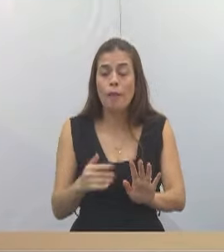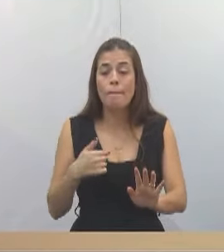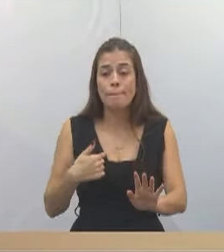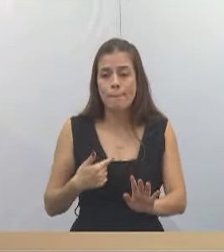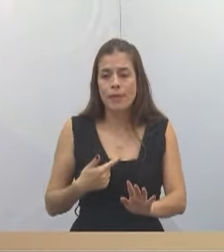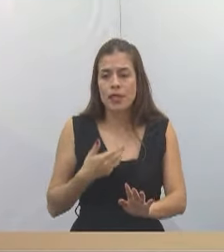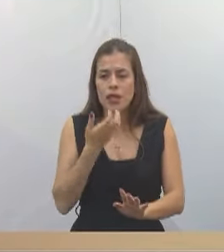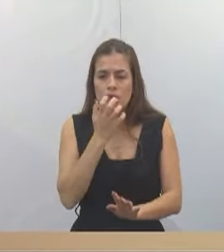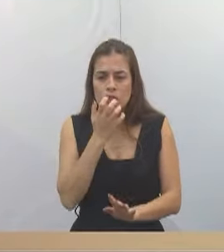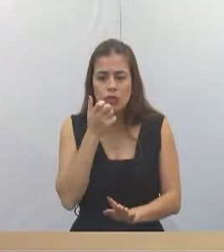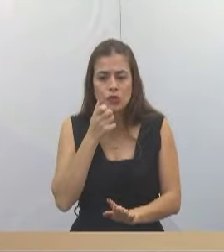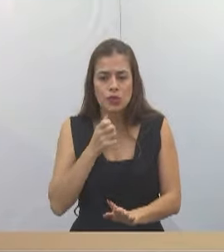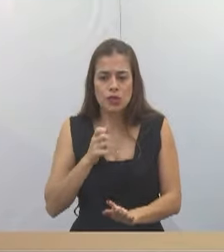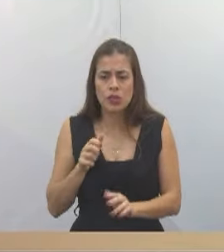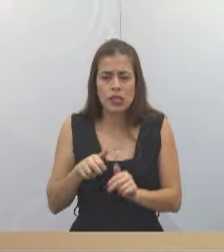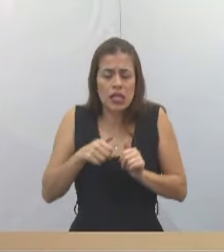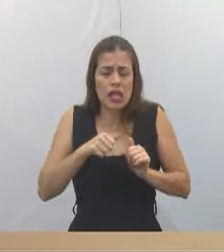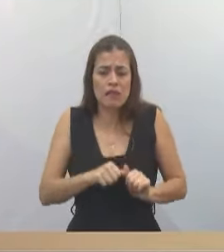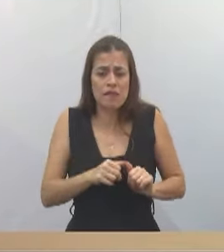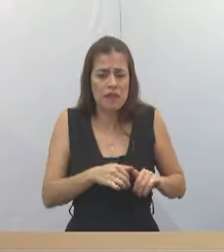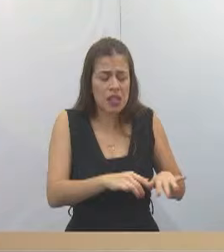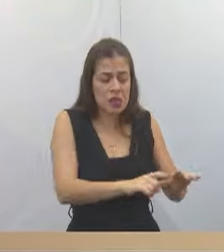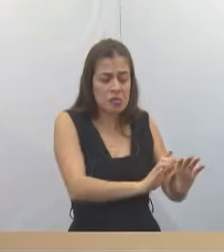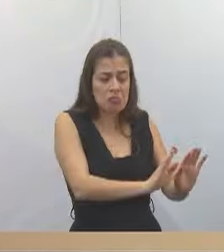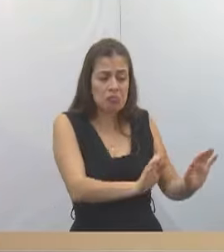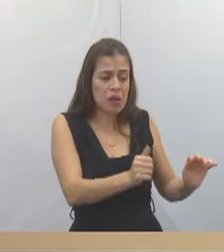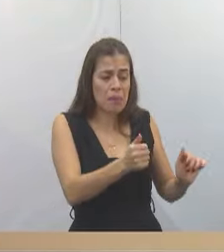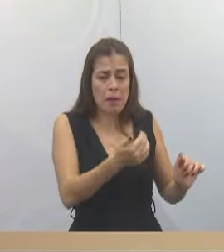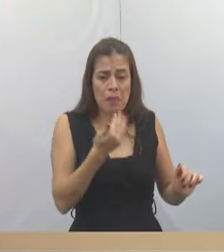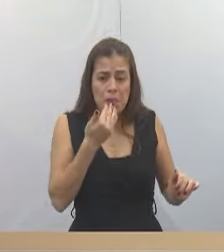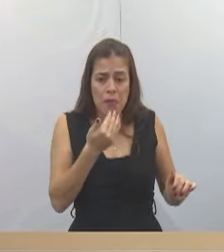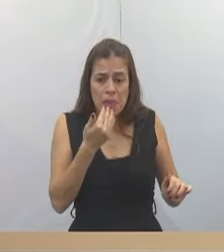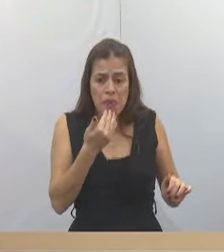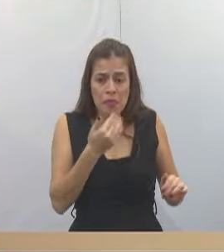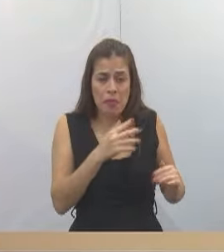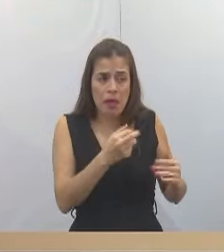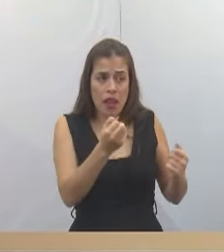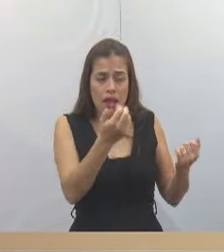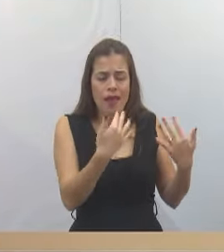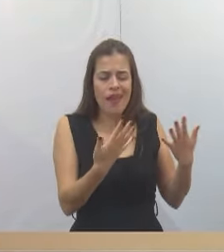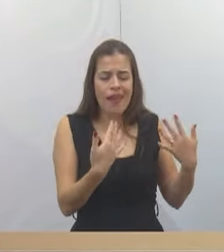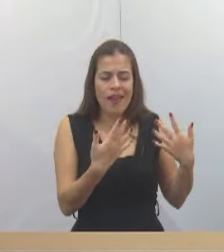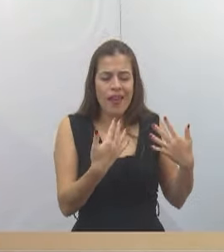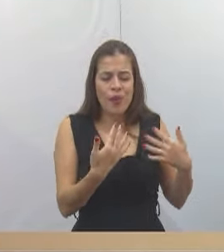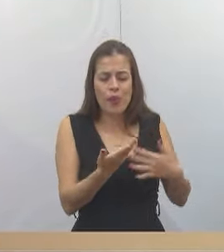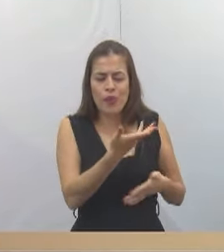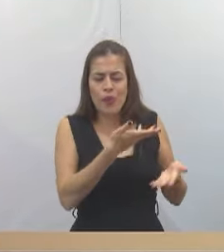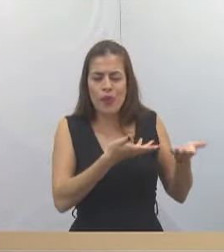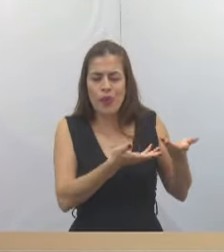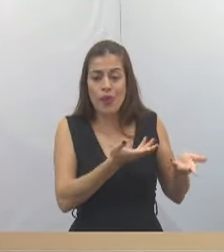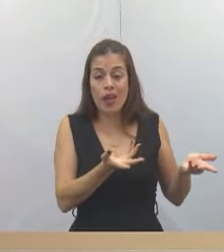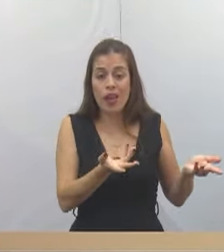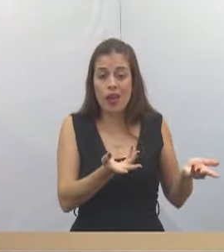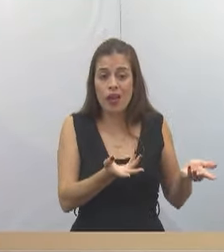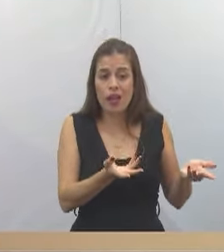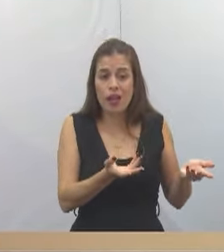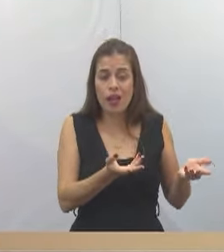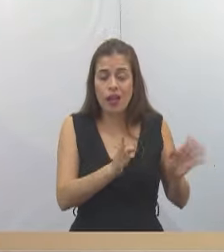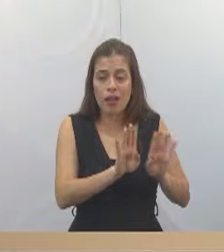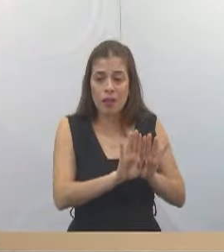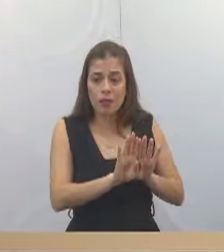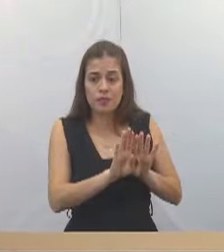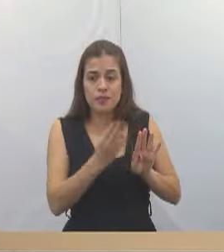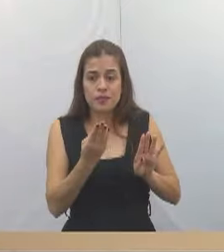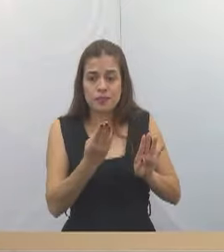sacada. Ela pede para ir lá para a sacada, porque ela quer tomar um ar. Então, nós abrimos a porta, ou